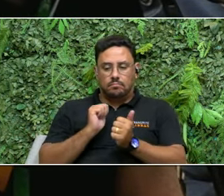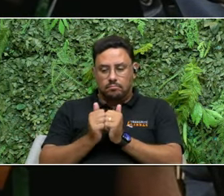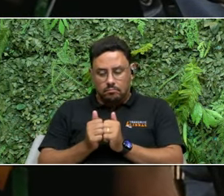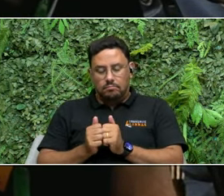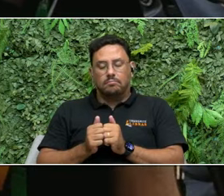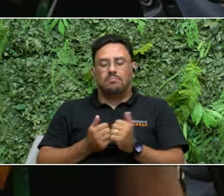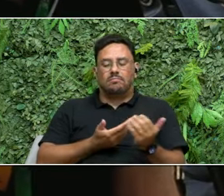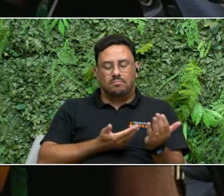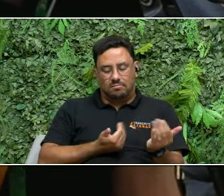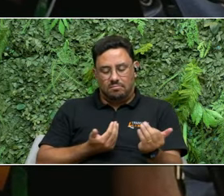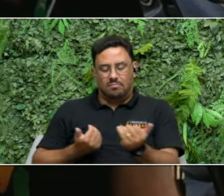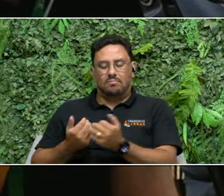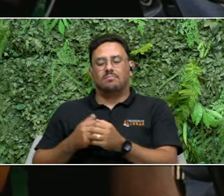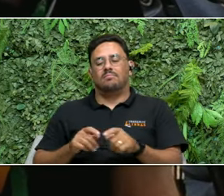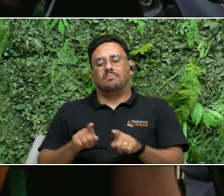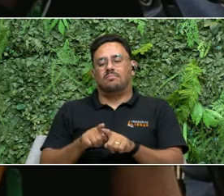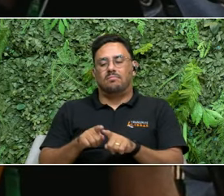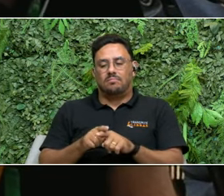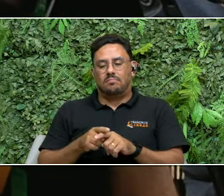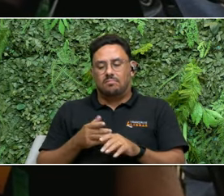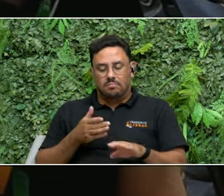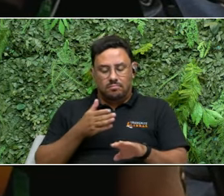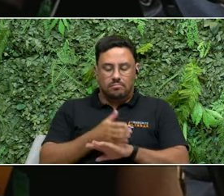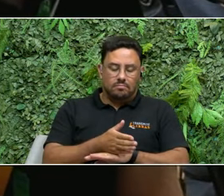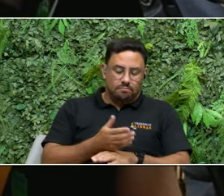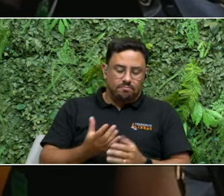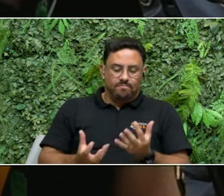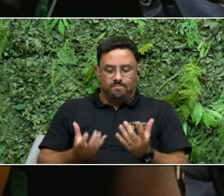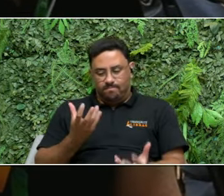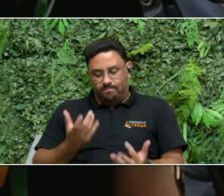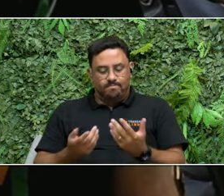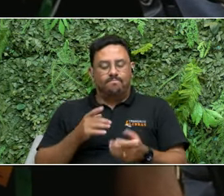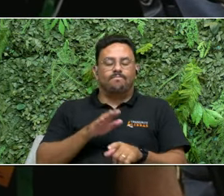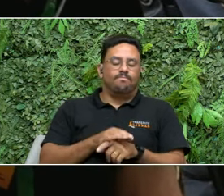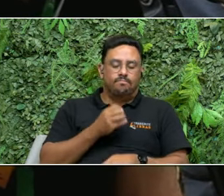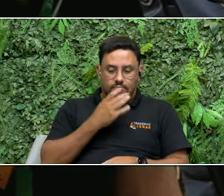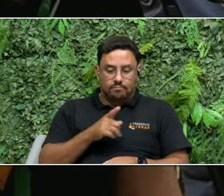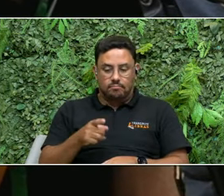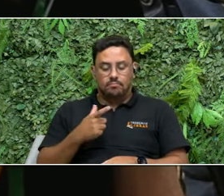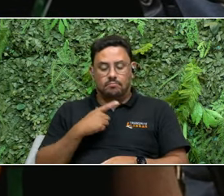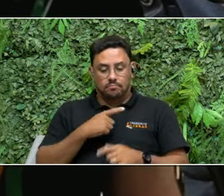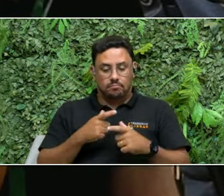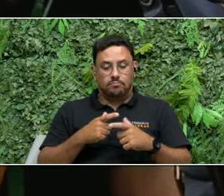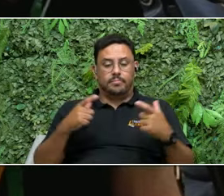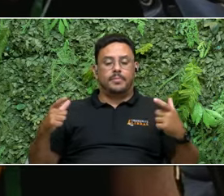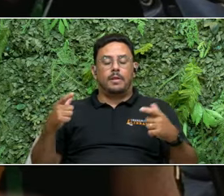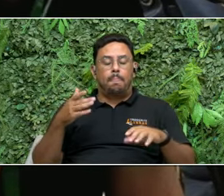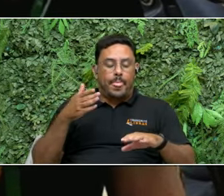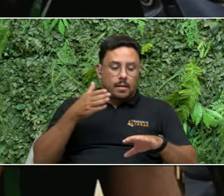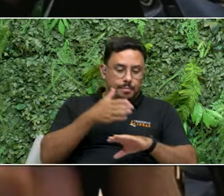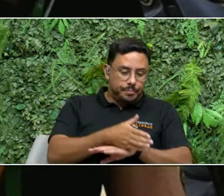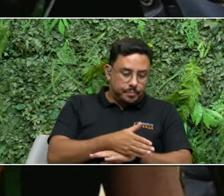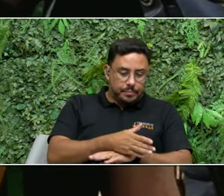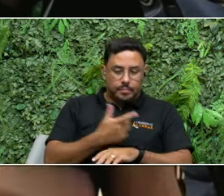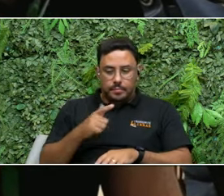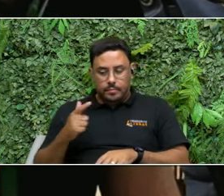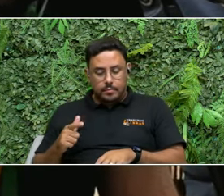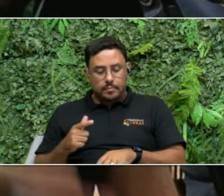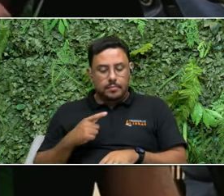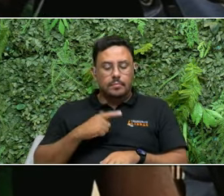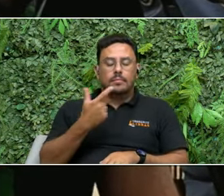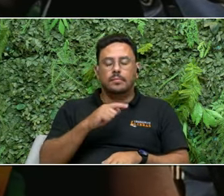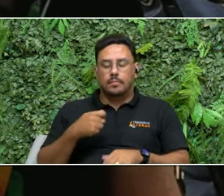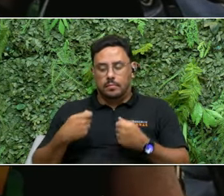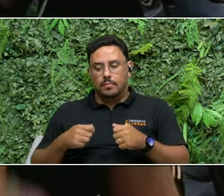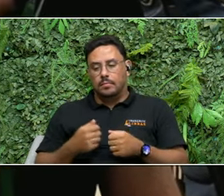garoto também né vou queimar o menino da base entrando numa fogueira aí Eh mas que bom que ele teve espaço que bom que ele entrou porque não tem essa clássico decisão não tem que